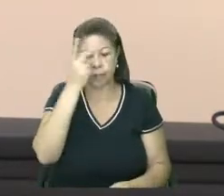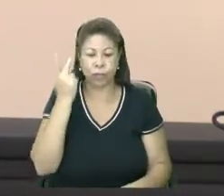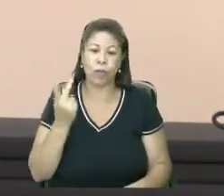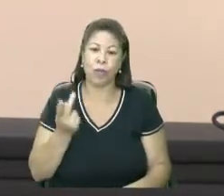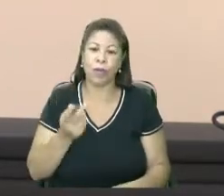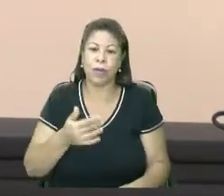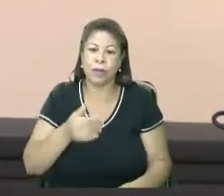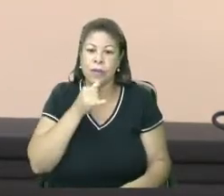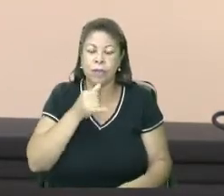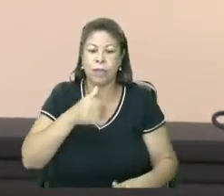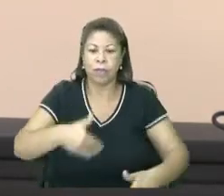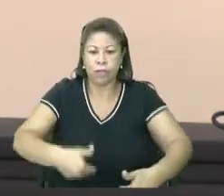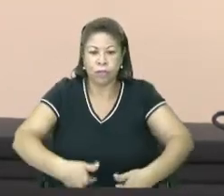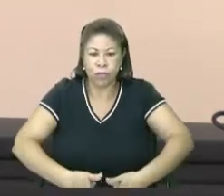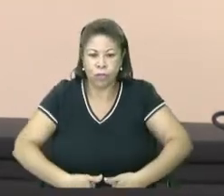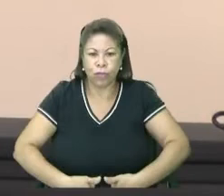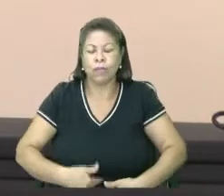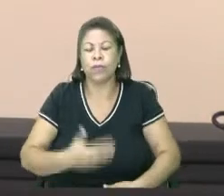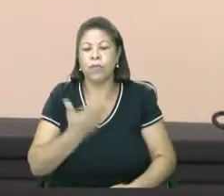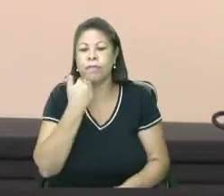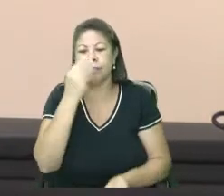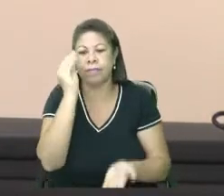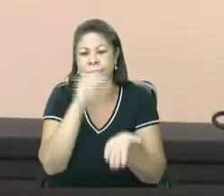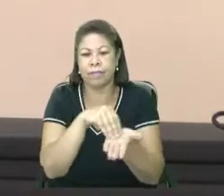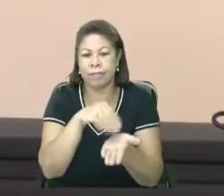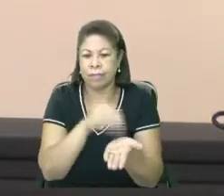da desnutrição, as questões de